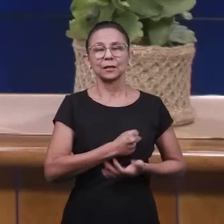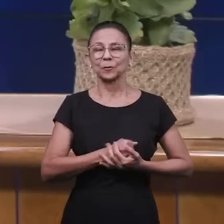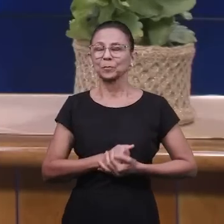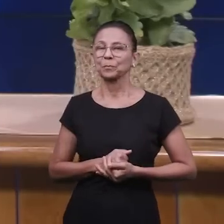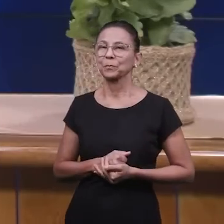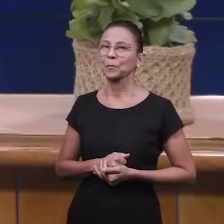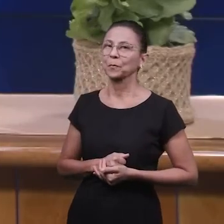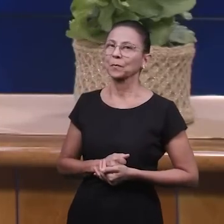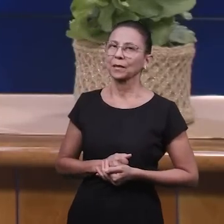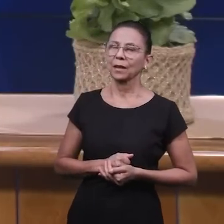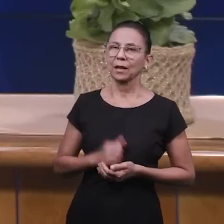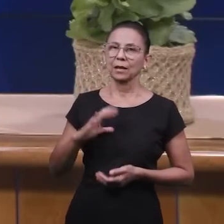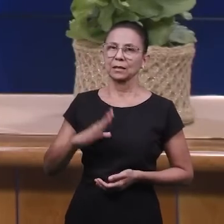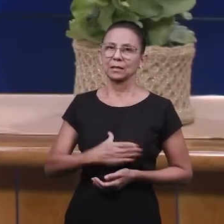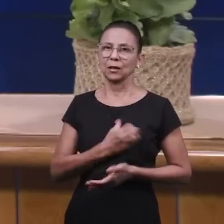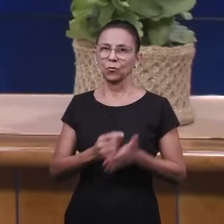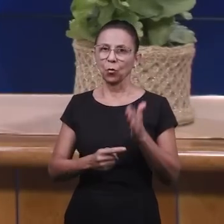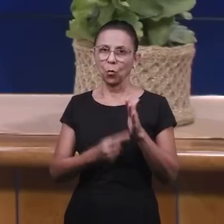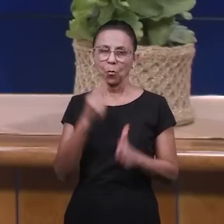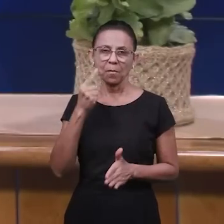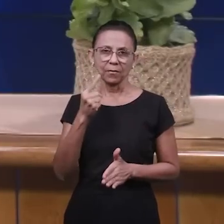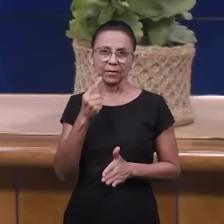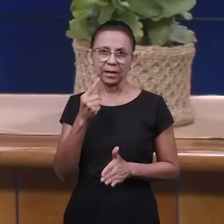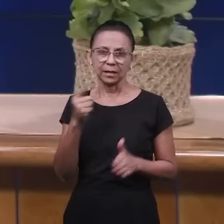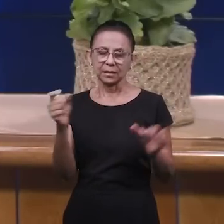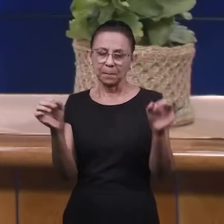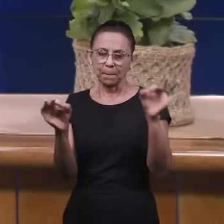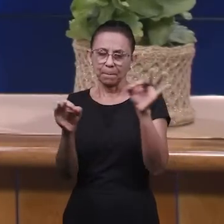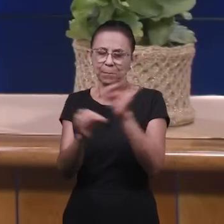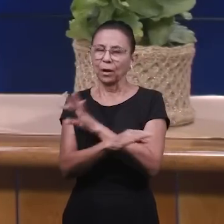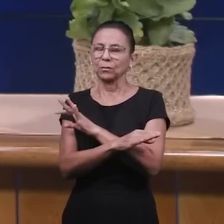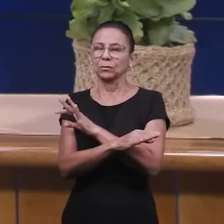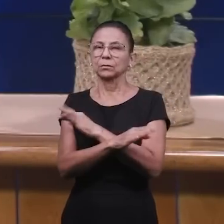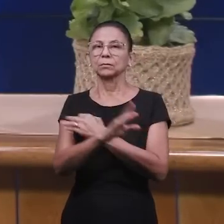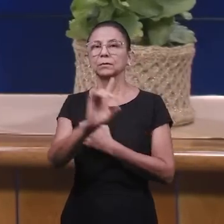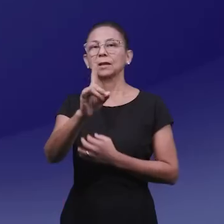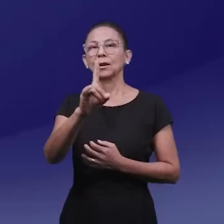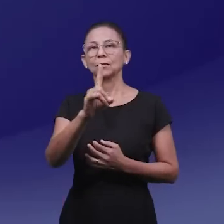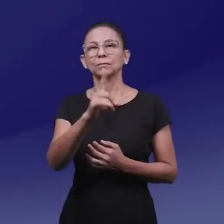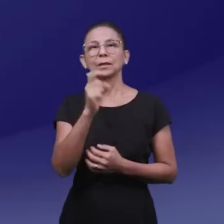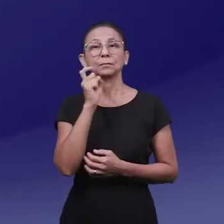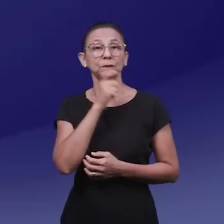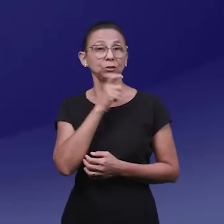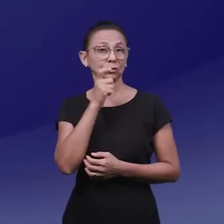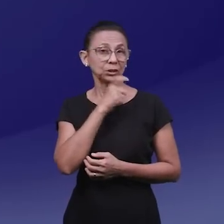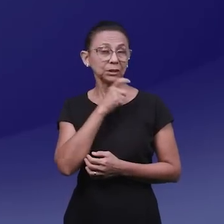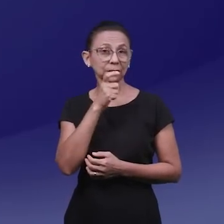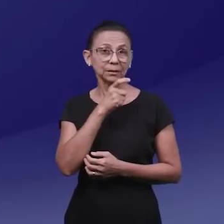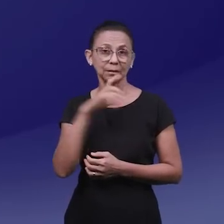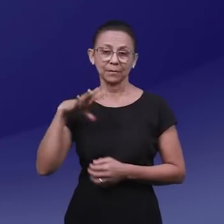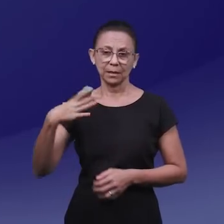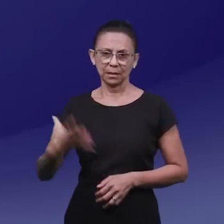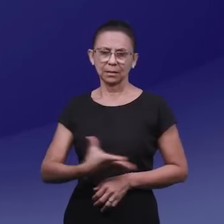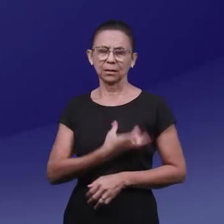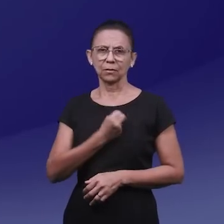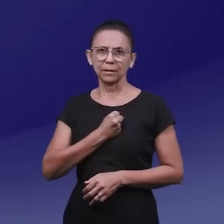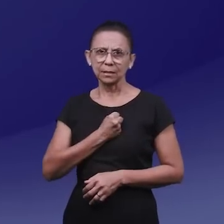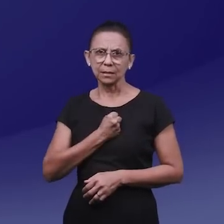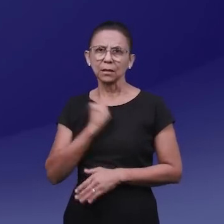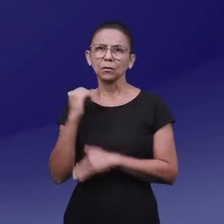seja, santificado pelo Espírito Santo, é o processo para a obediência e aspersão do sangue de Jesus